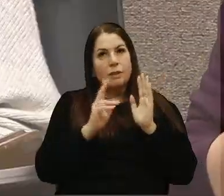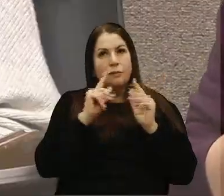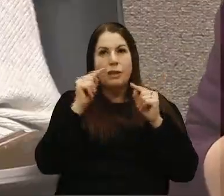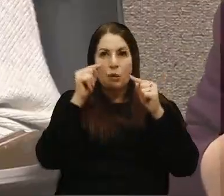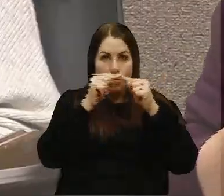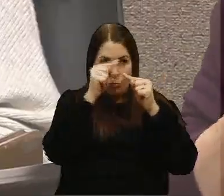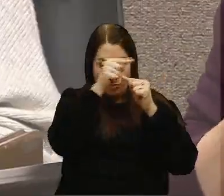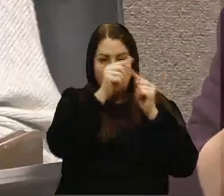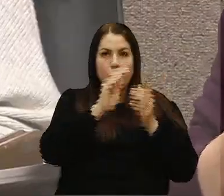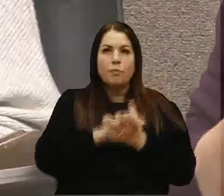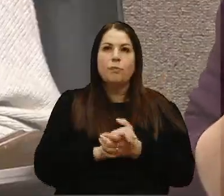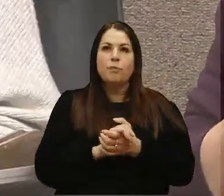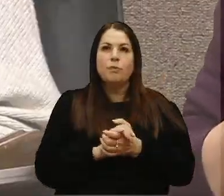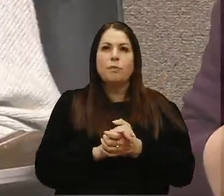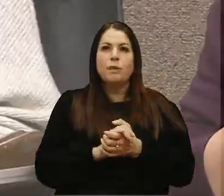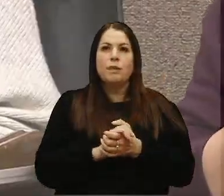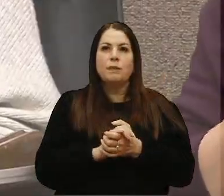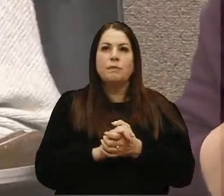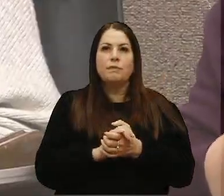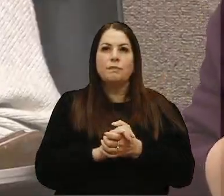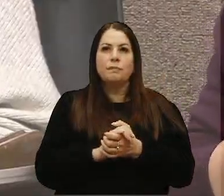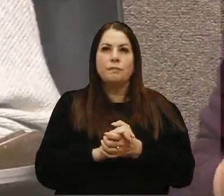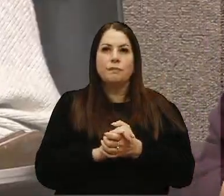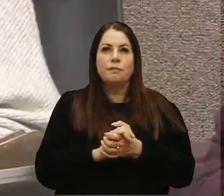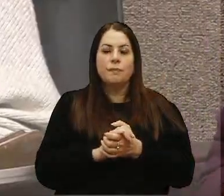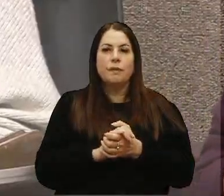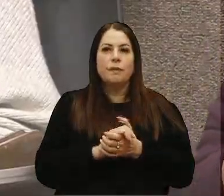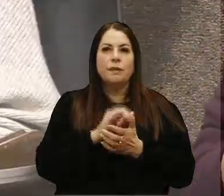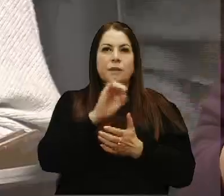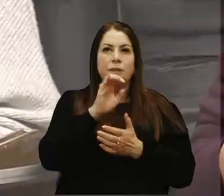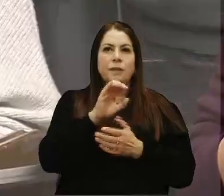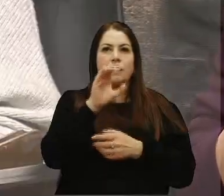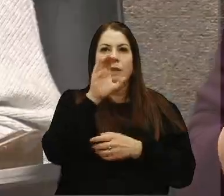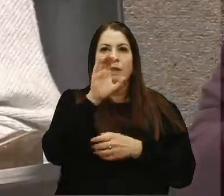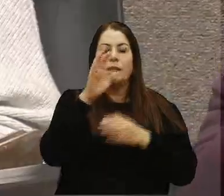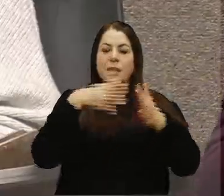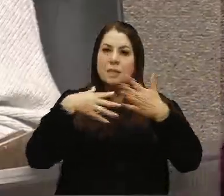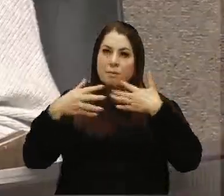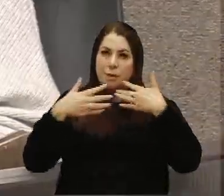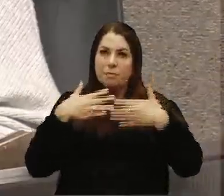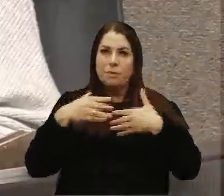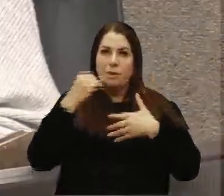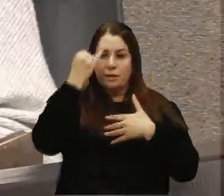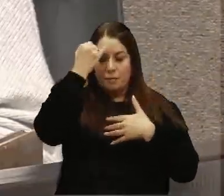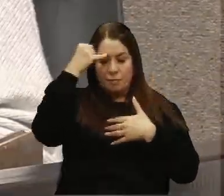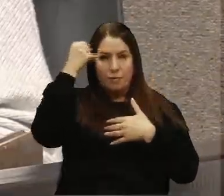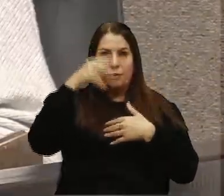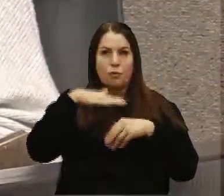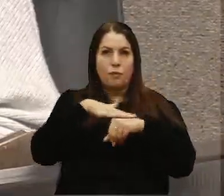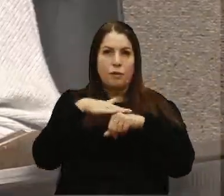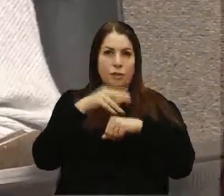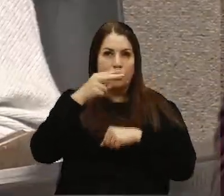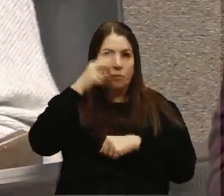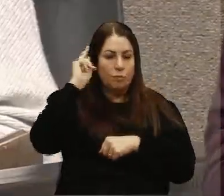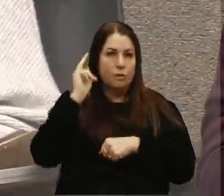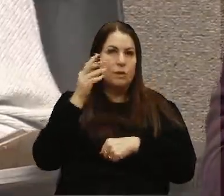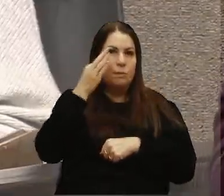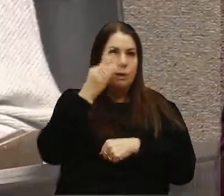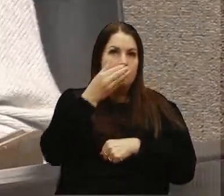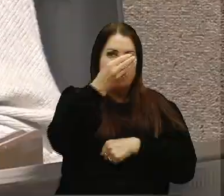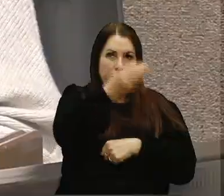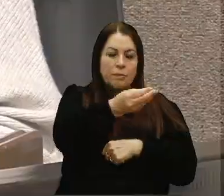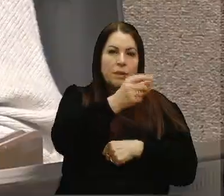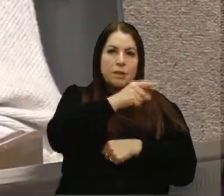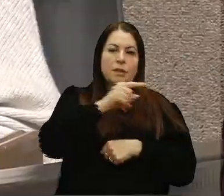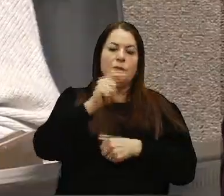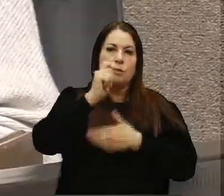muito de encontro com a questão das EPIs, né, vereador D'Ambrosio? Conversei ontem com o Nespolo, entreguei pessoalmente para ele a